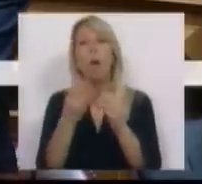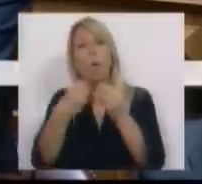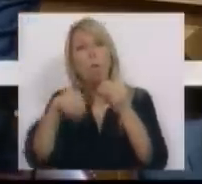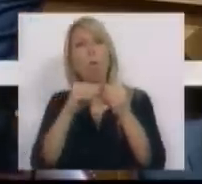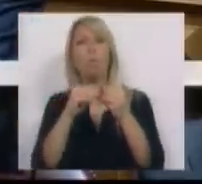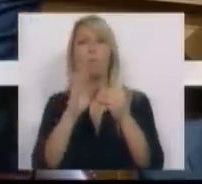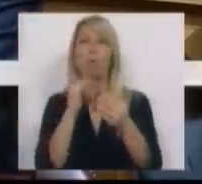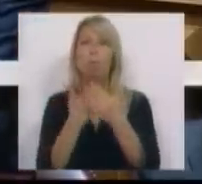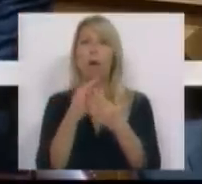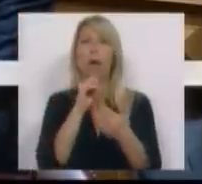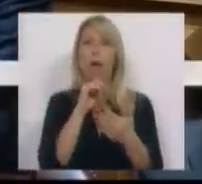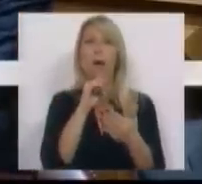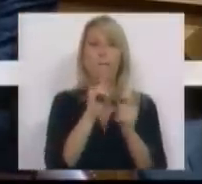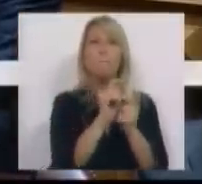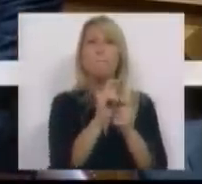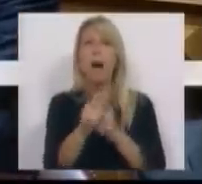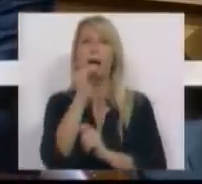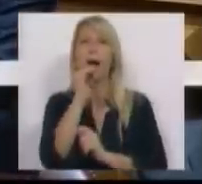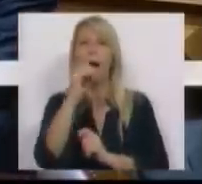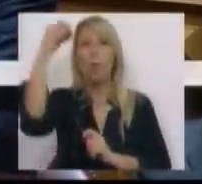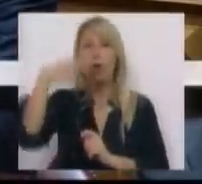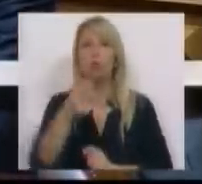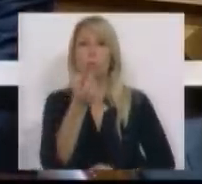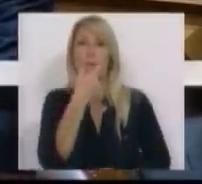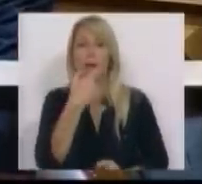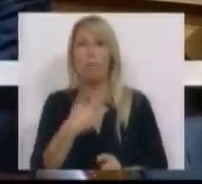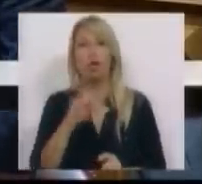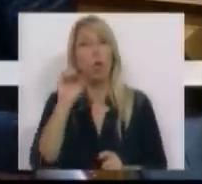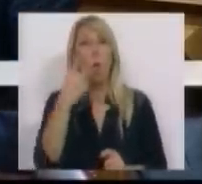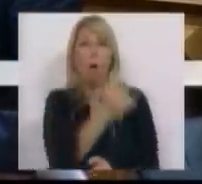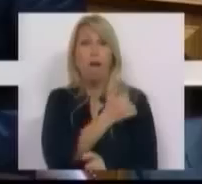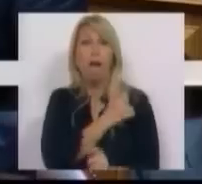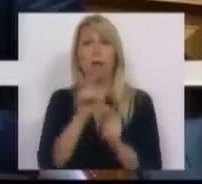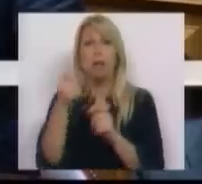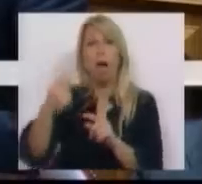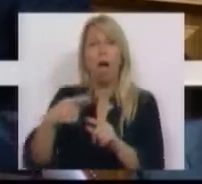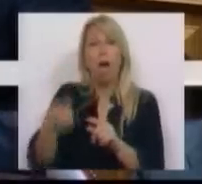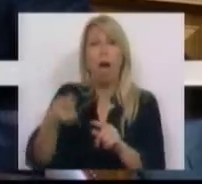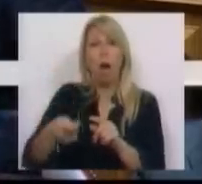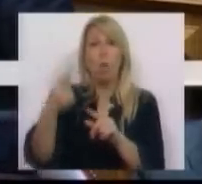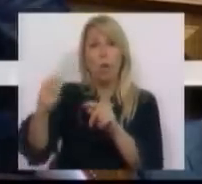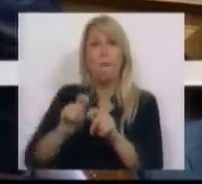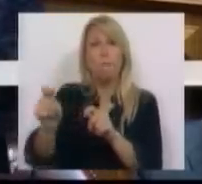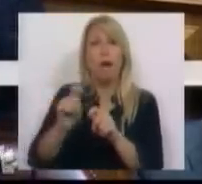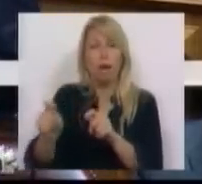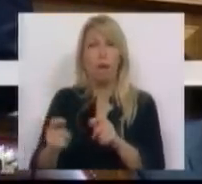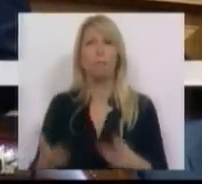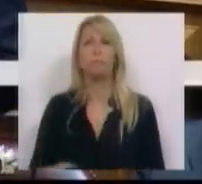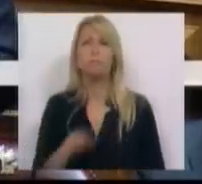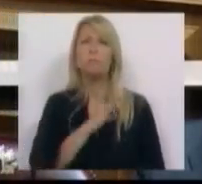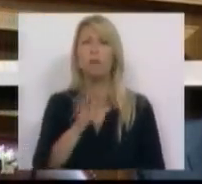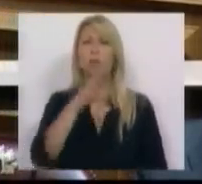face às despesas com a água, com a luz, com os medicamentos ou com a renda da casa. O Primeiro-Ministro vem aqui falar de